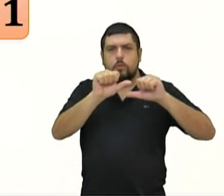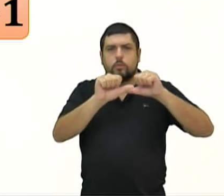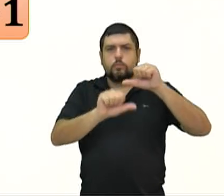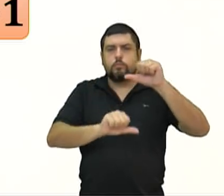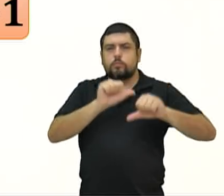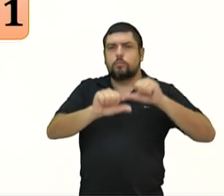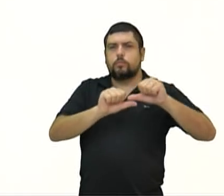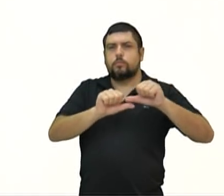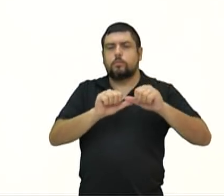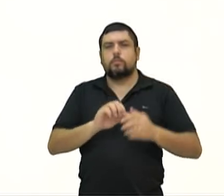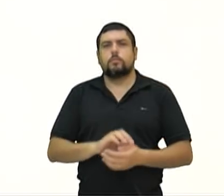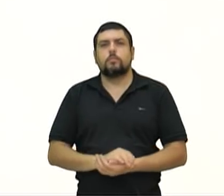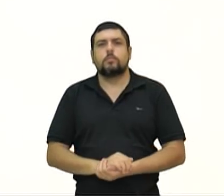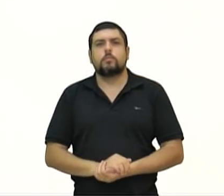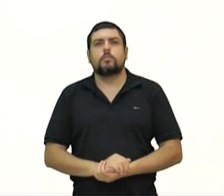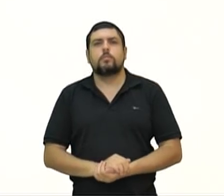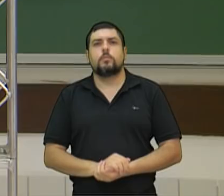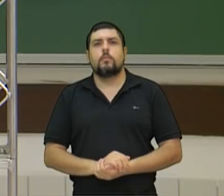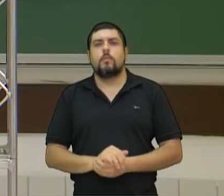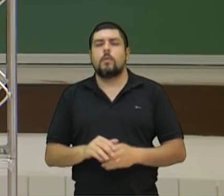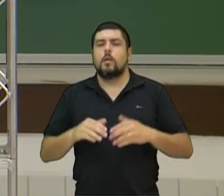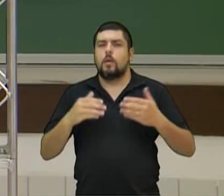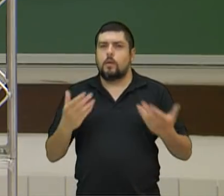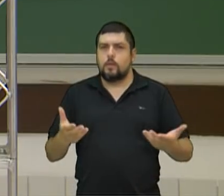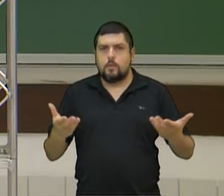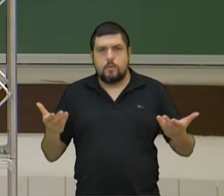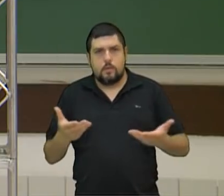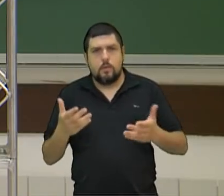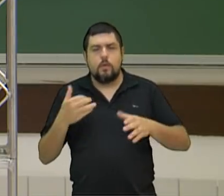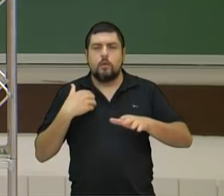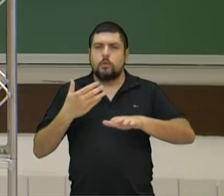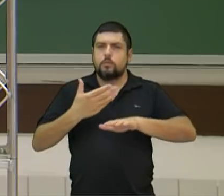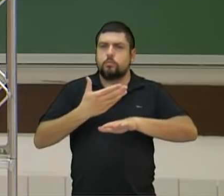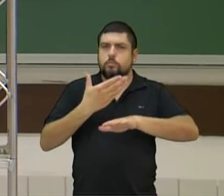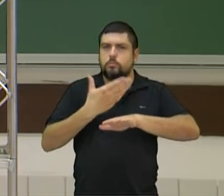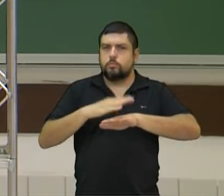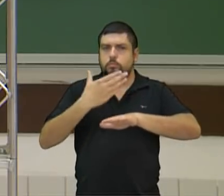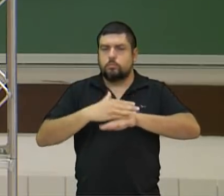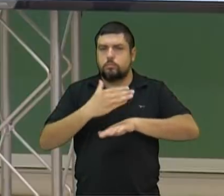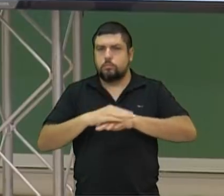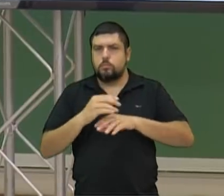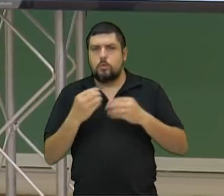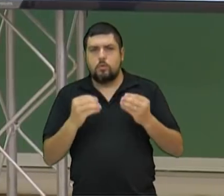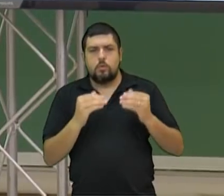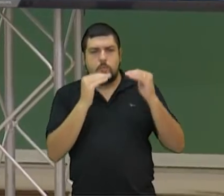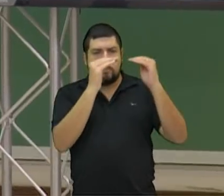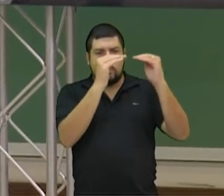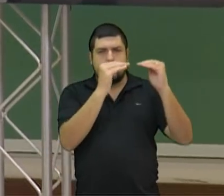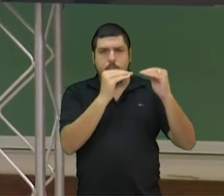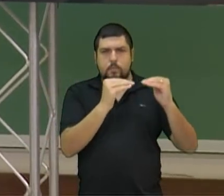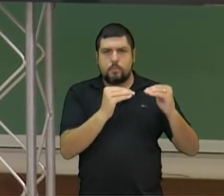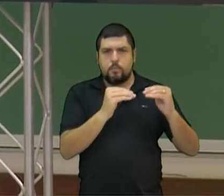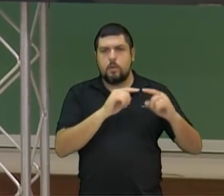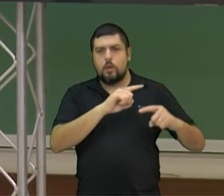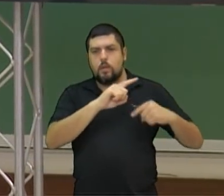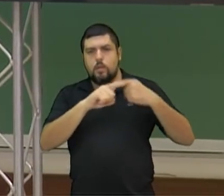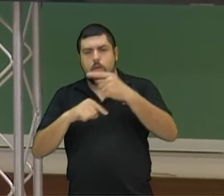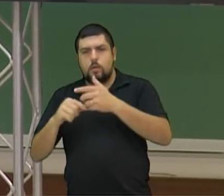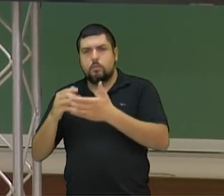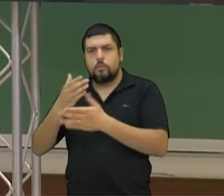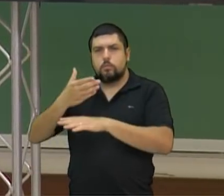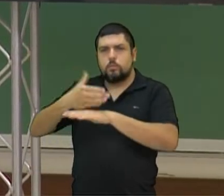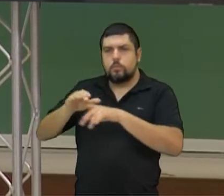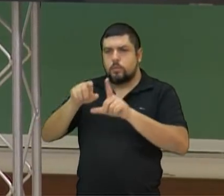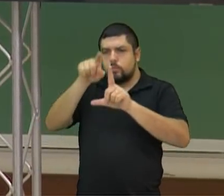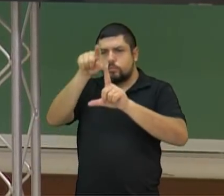de 1, ok? E com isso, agora, a gente pode preencher a tabela para a construção do gráfico, tá? Só que dessa